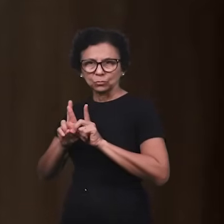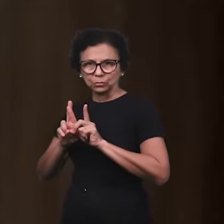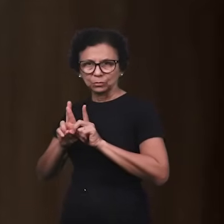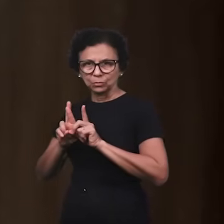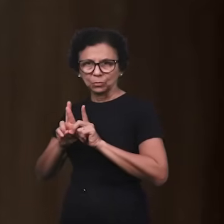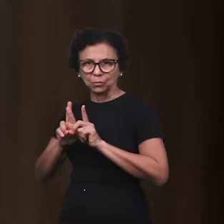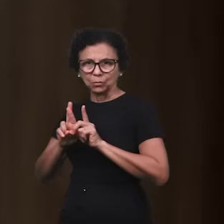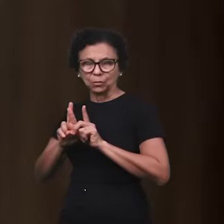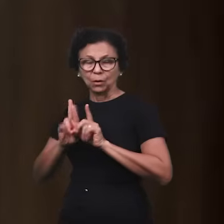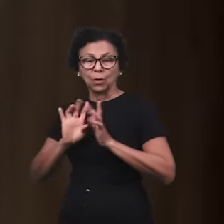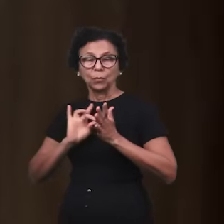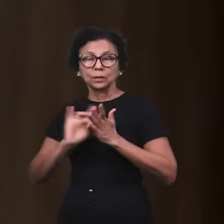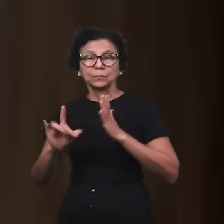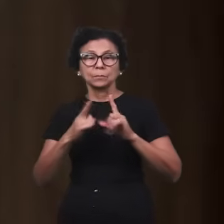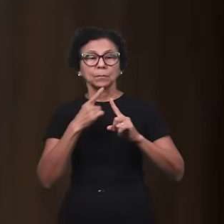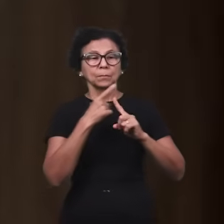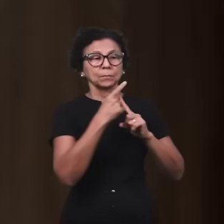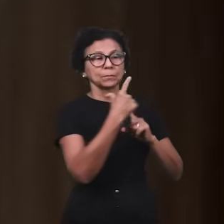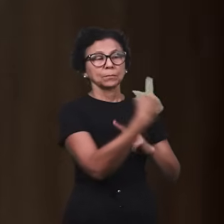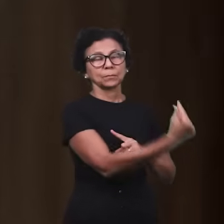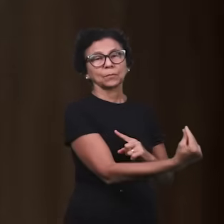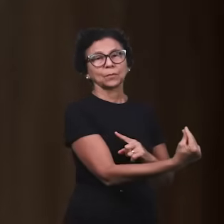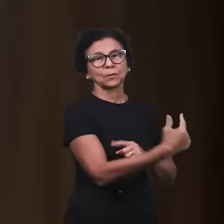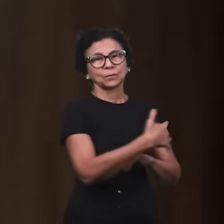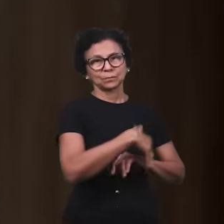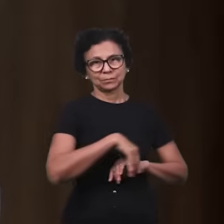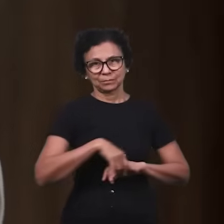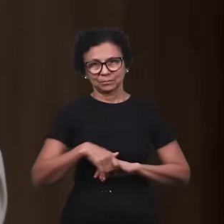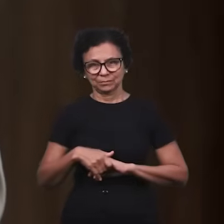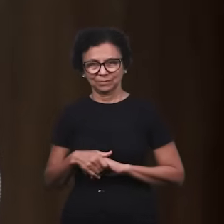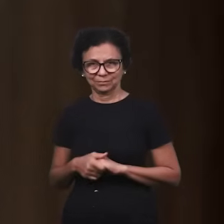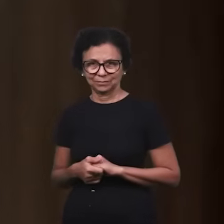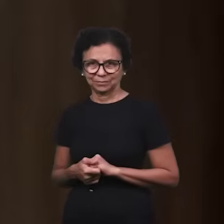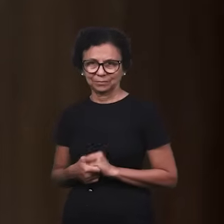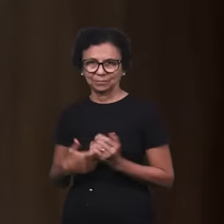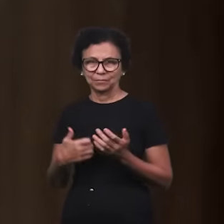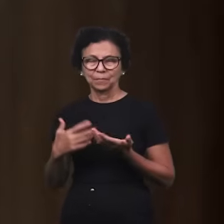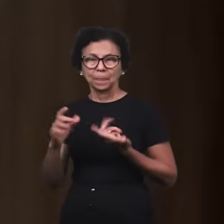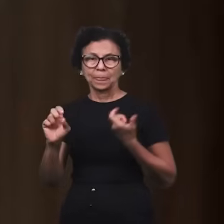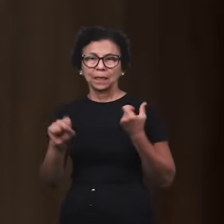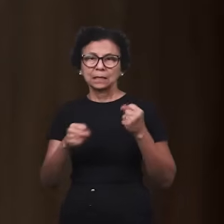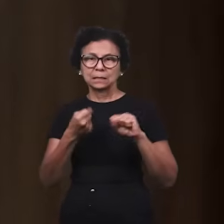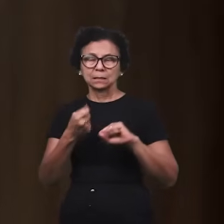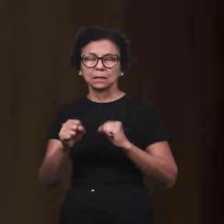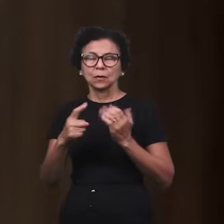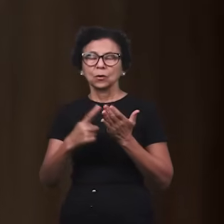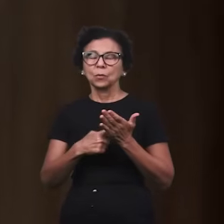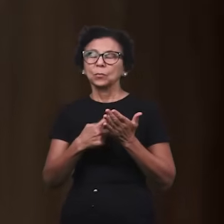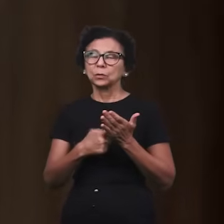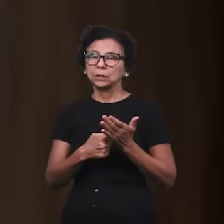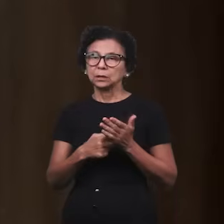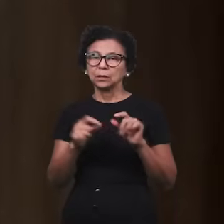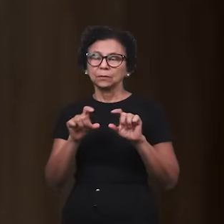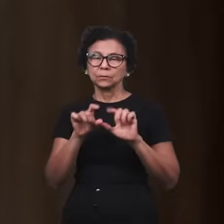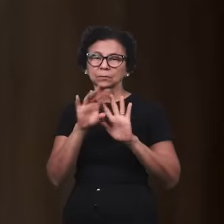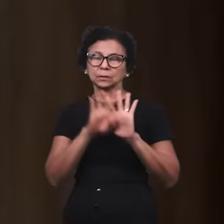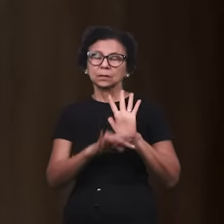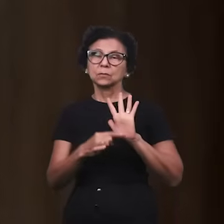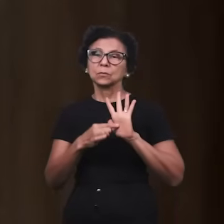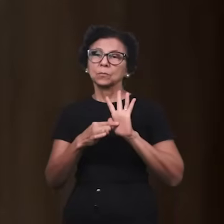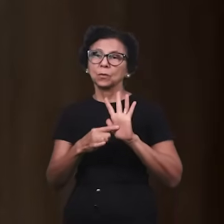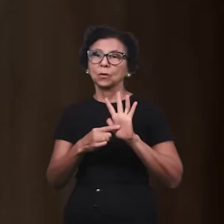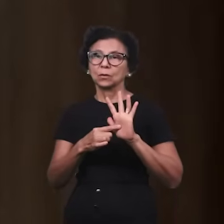consegue entrar. É a expressão do salmista: tu me cercaste em volta. Glória a Jesus. E puseste sobre mim as tuas